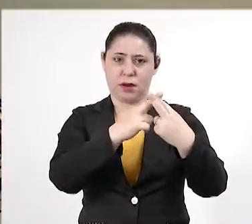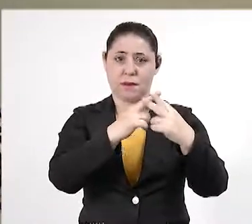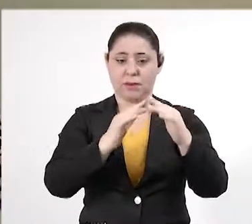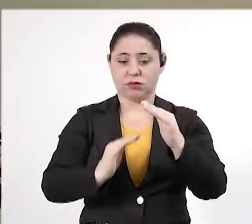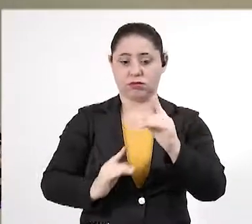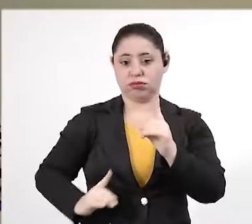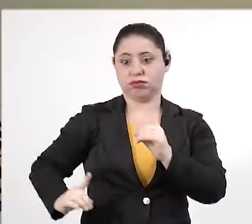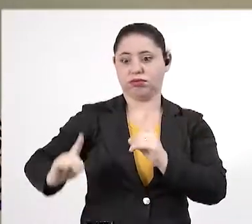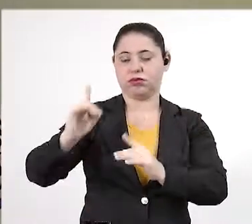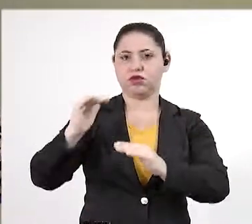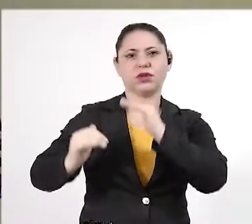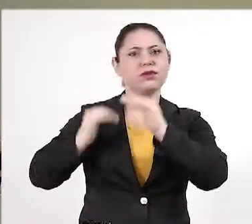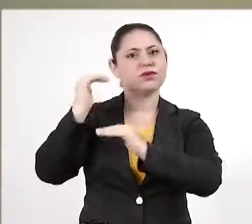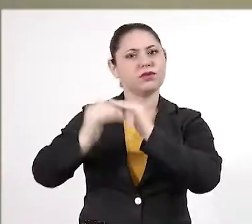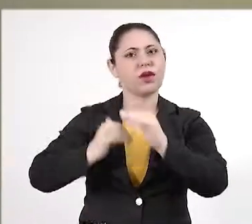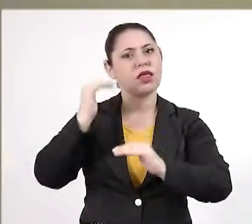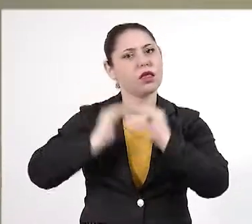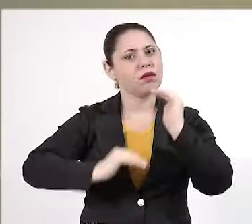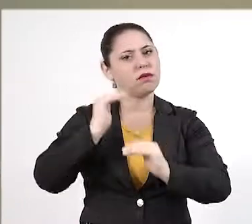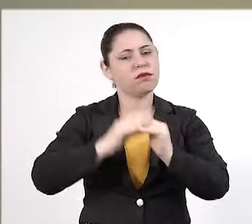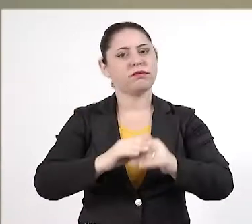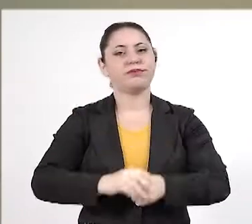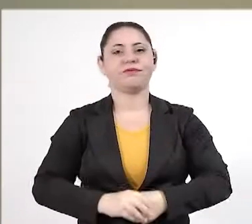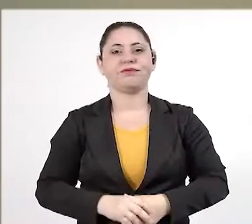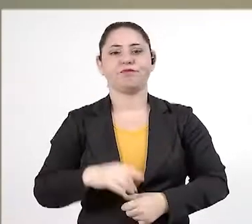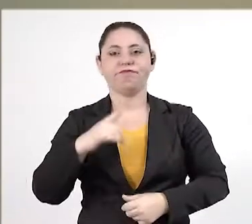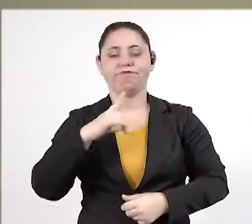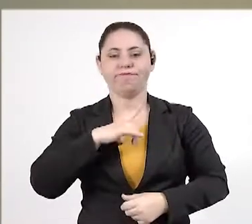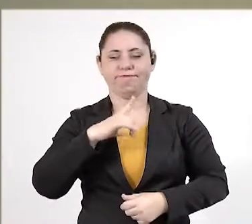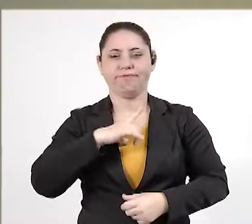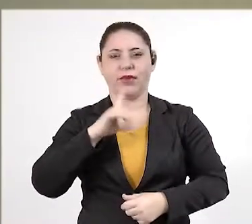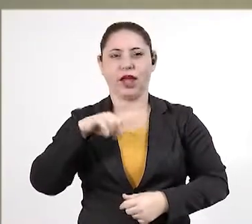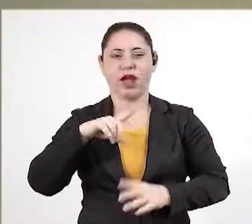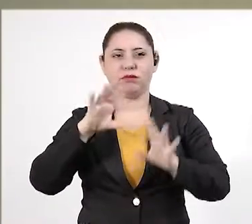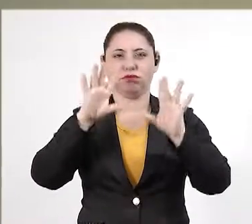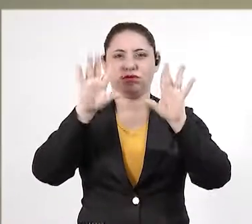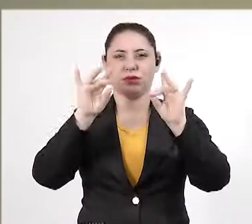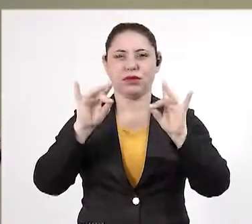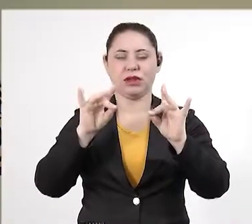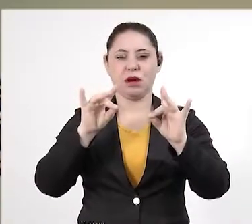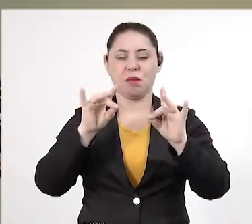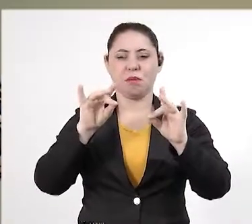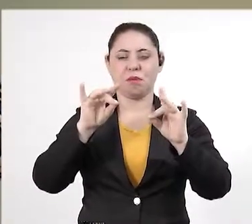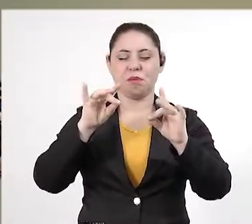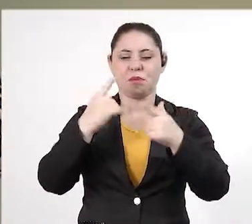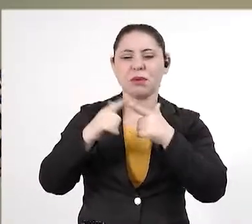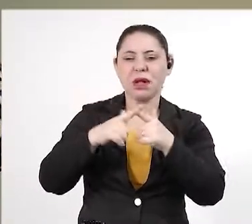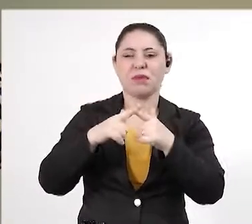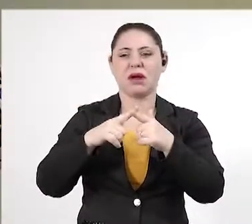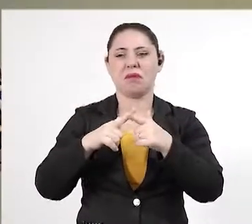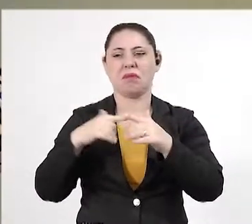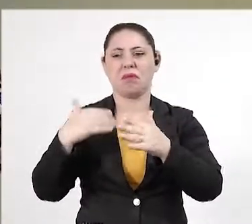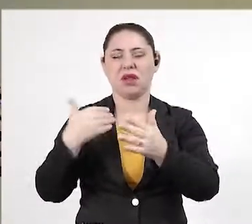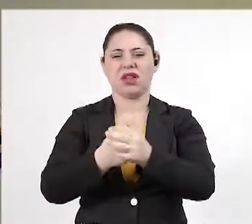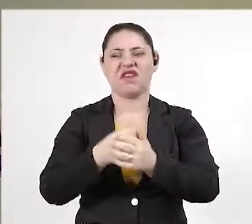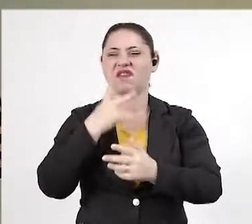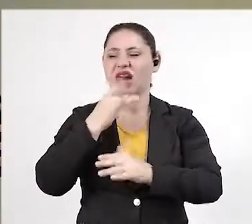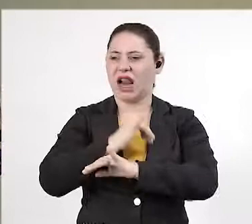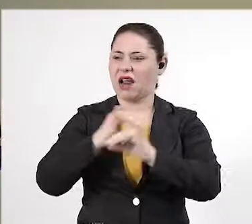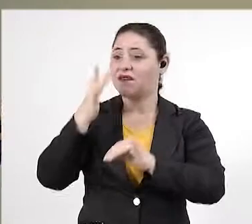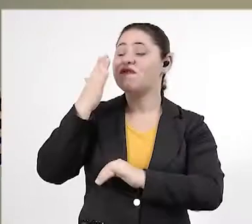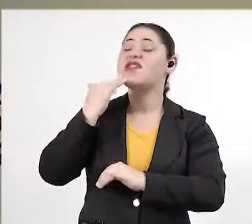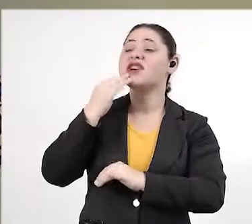ascender profissionalmente. Veja, nós temos uma reação em cadeia. É muito simples falar